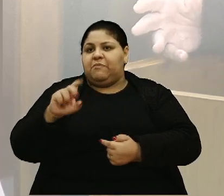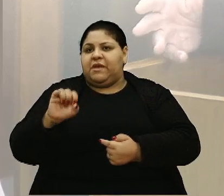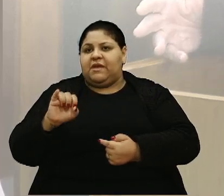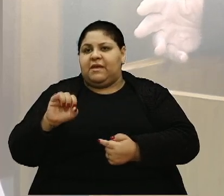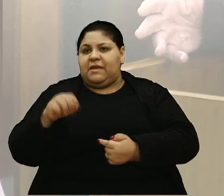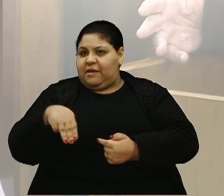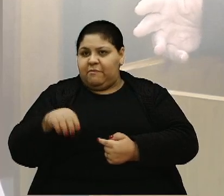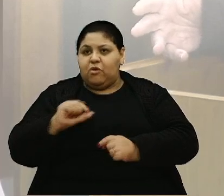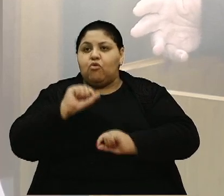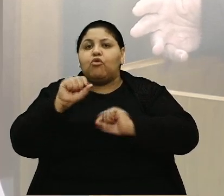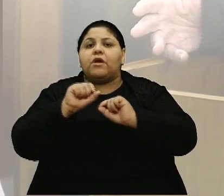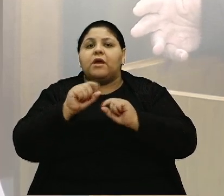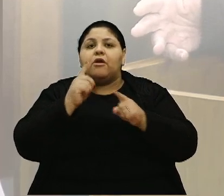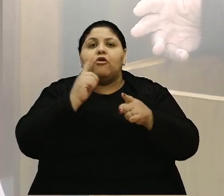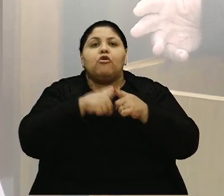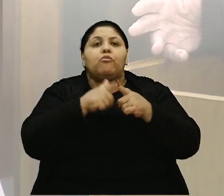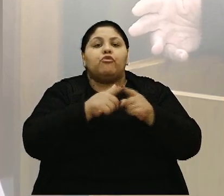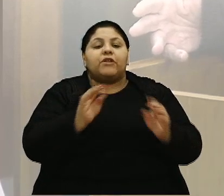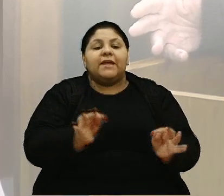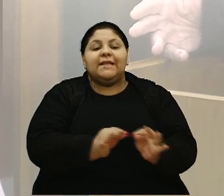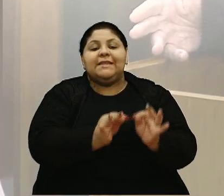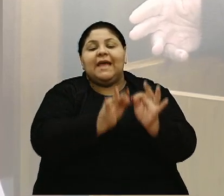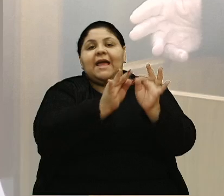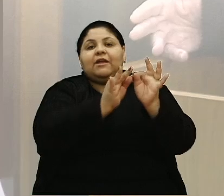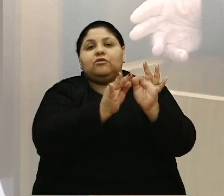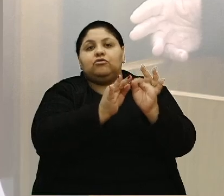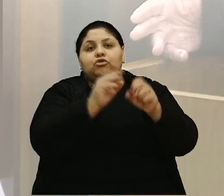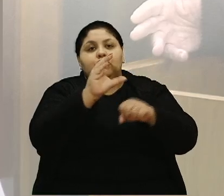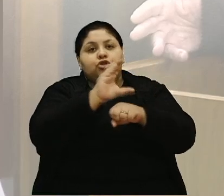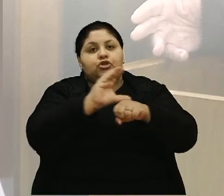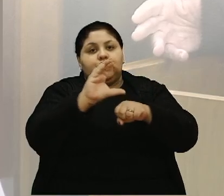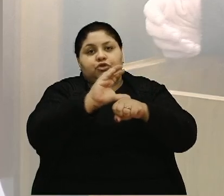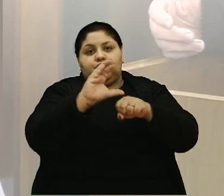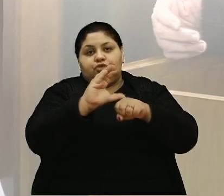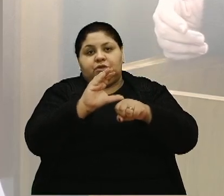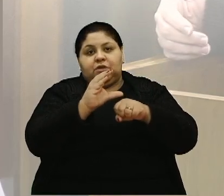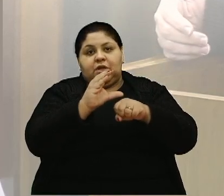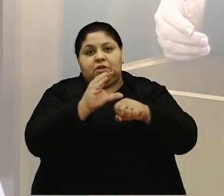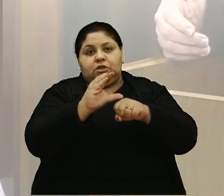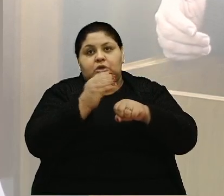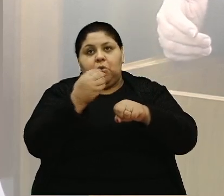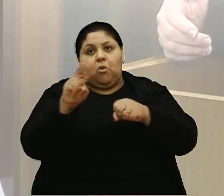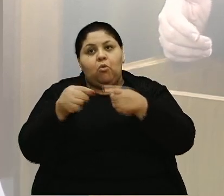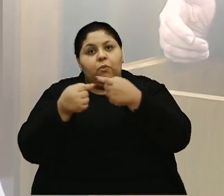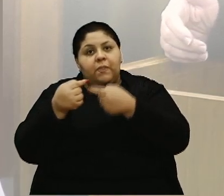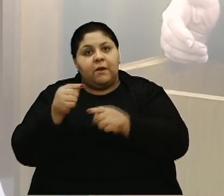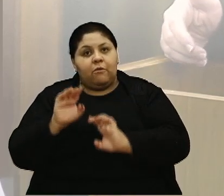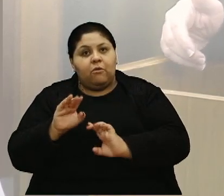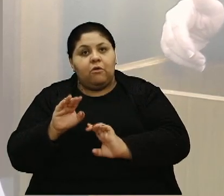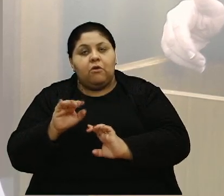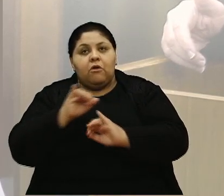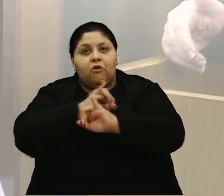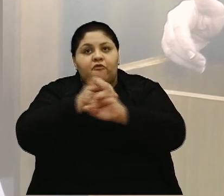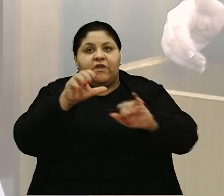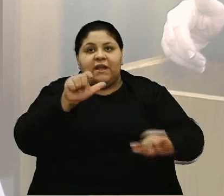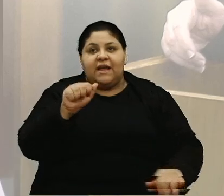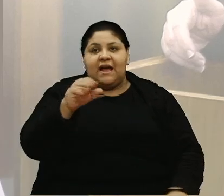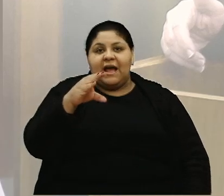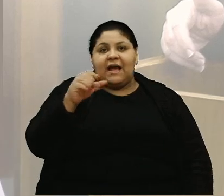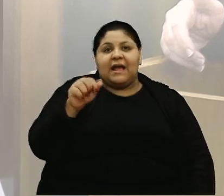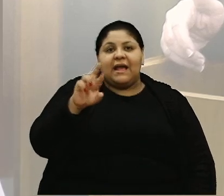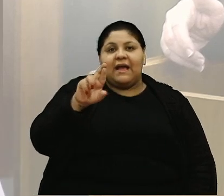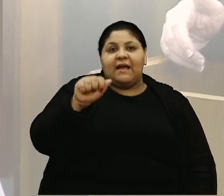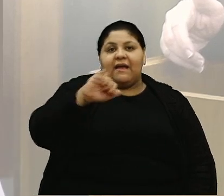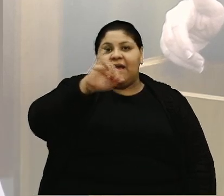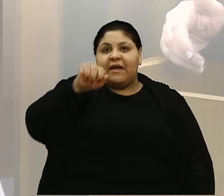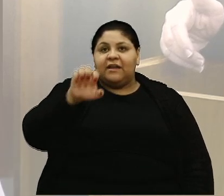questões técnicas de constitucionalidade ou não. Mas eu falei do acarajé, falei